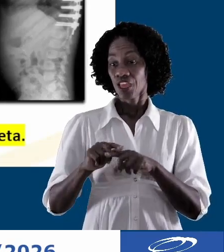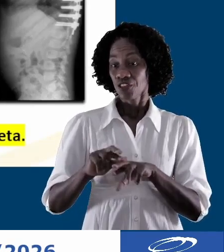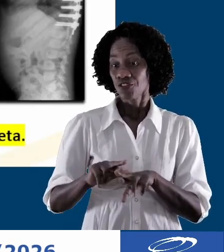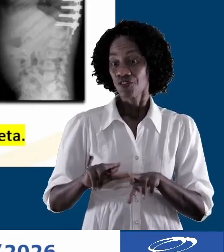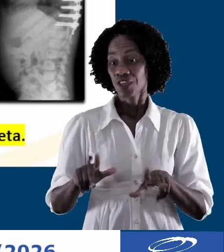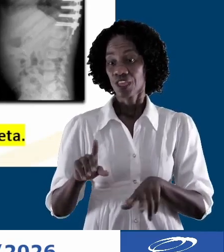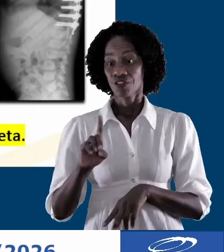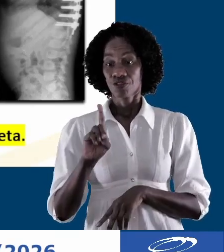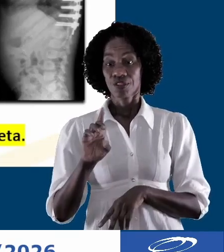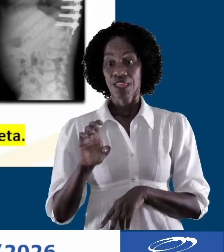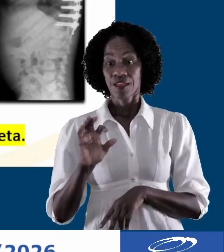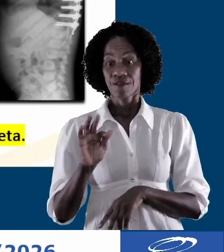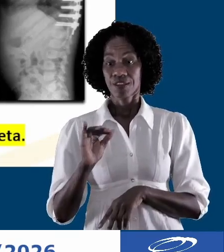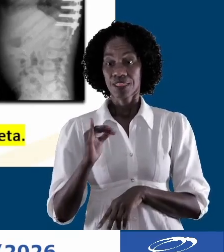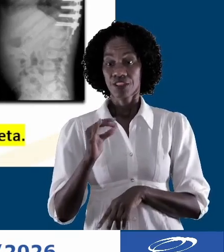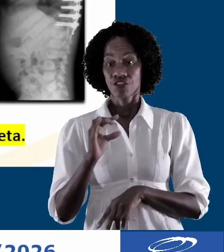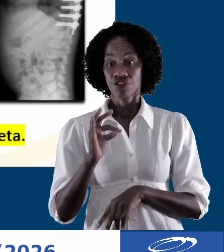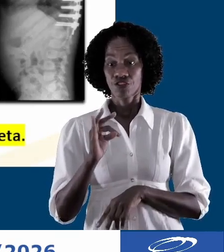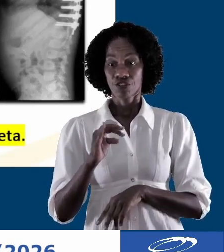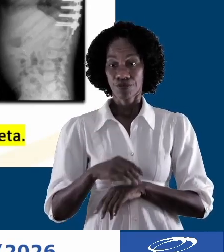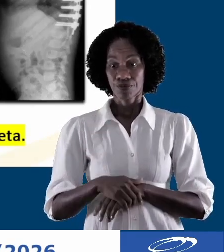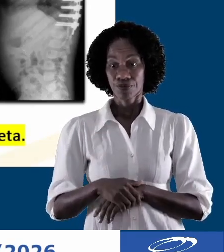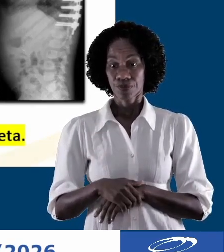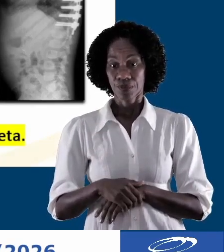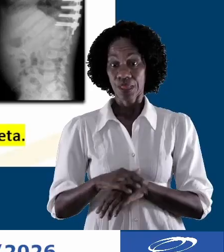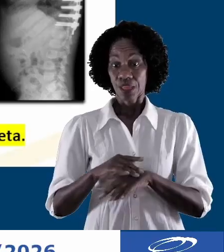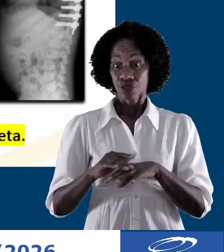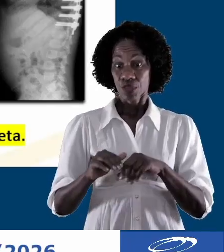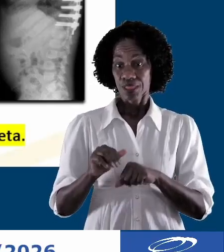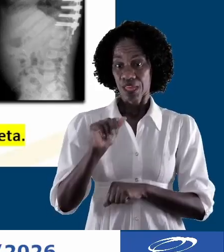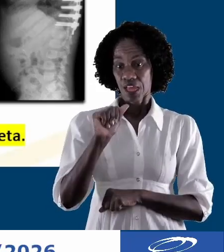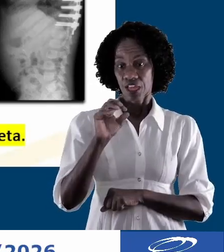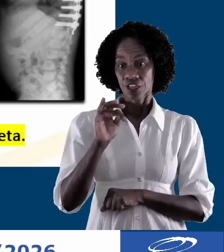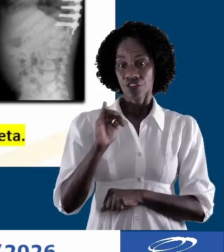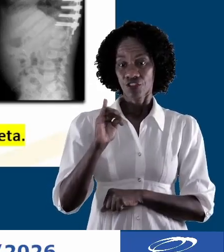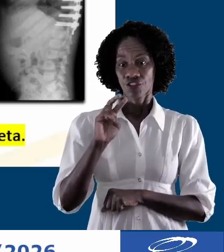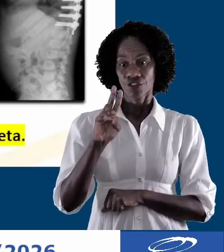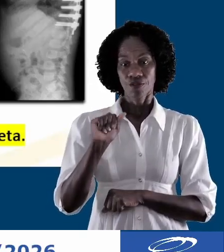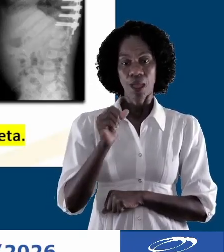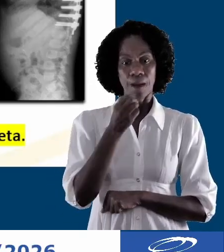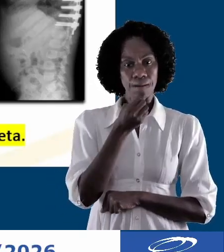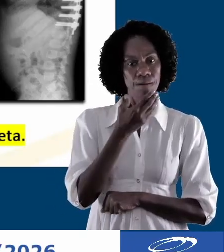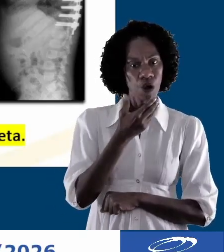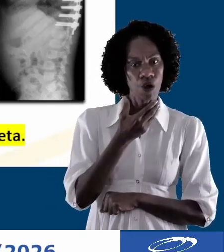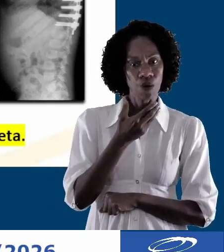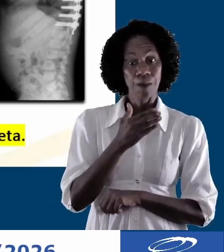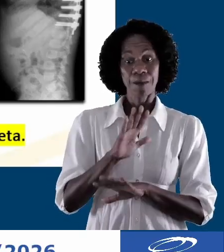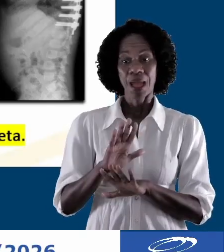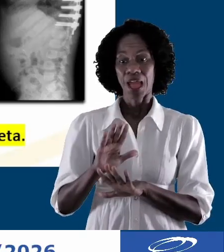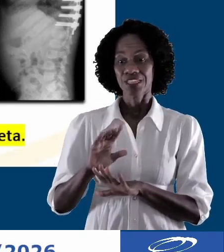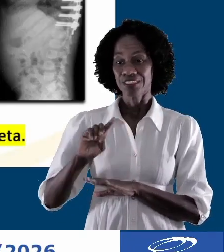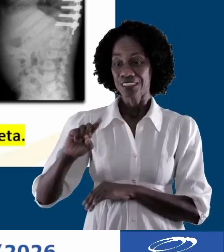do momento. Na doença ativa, o prognóstico é muito bom. Na sequela da tuberculose, o prognóstico já não é tão